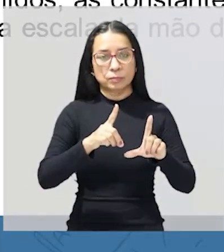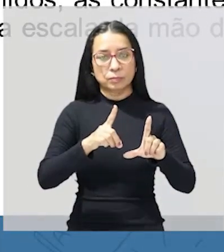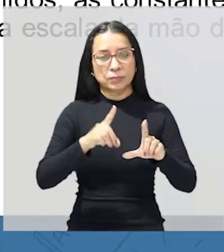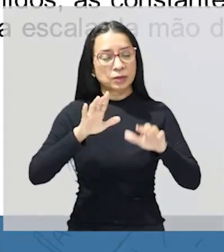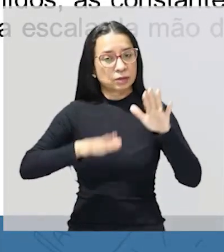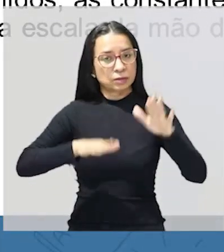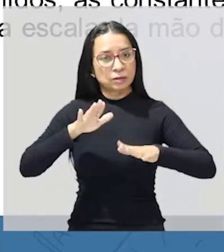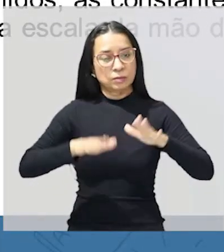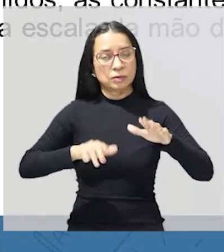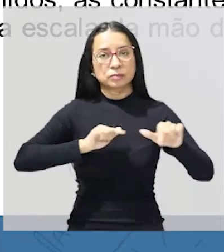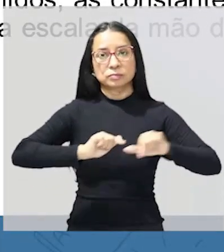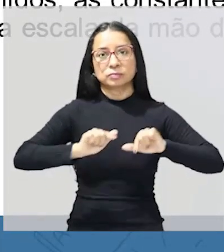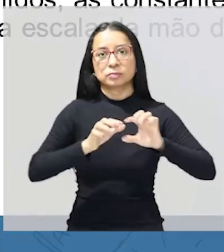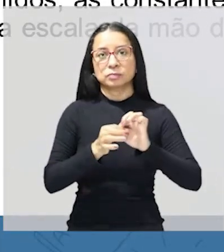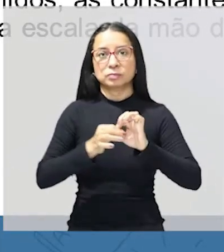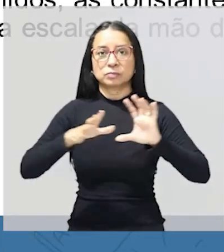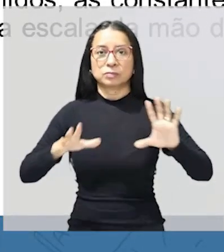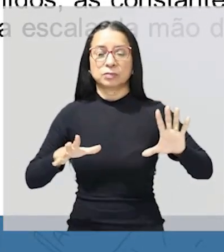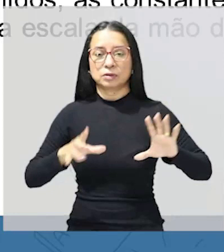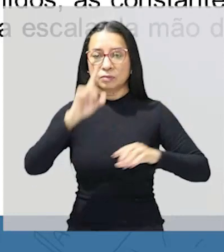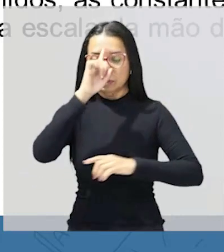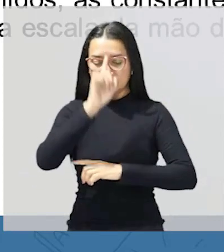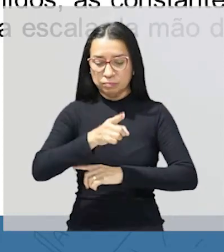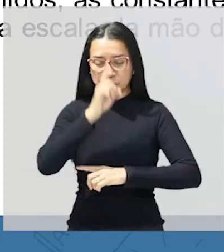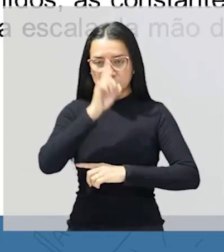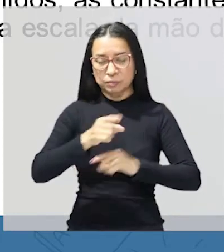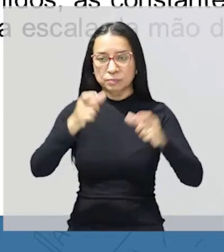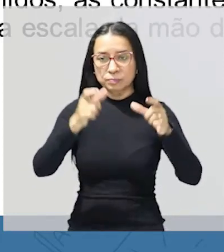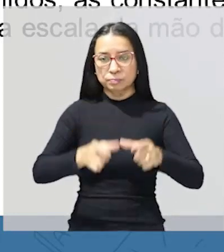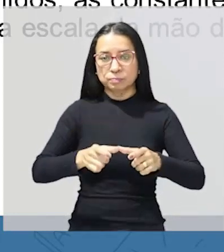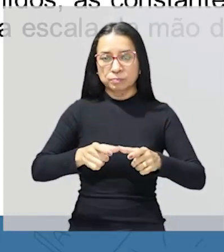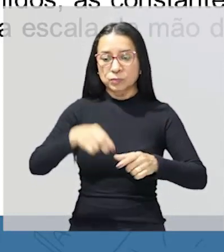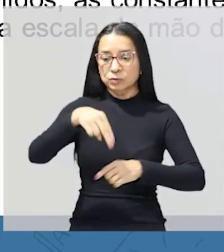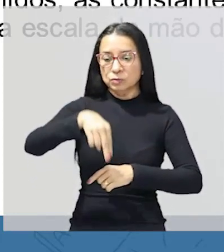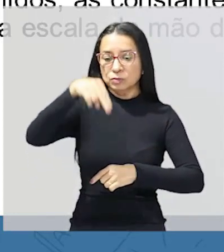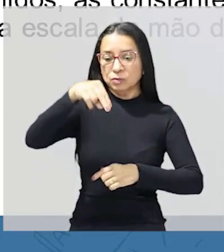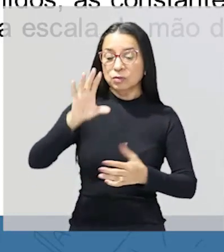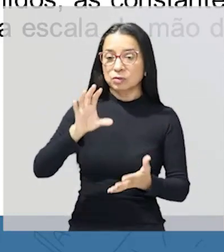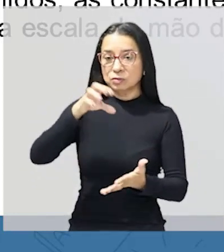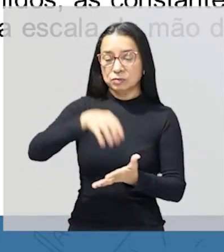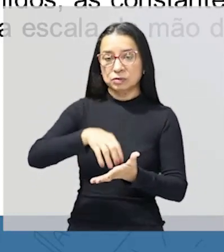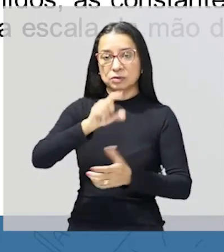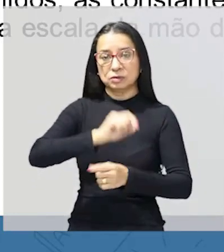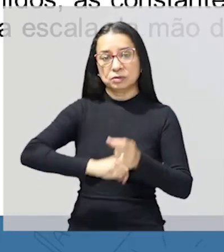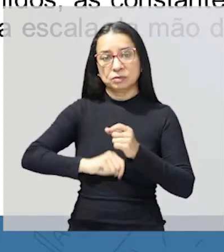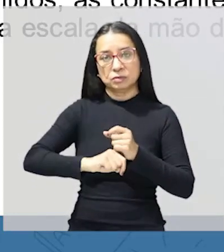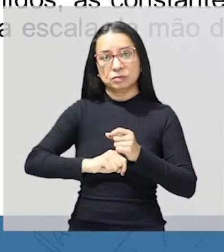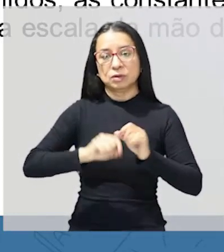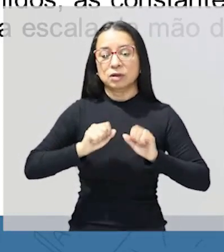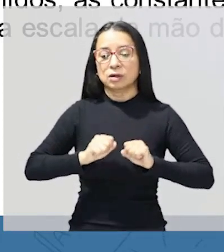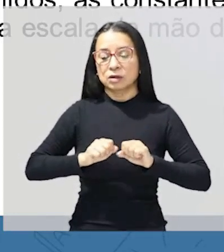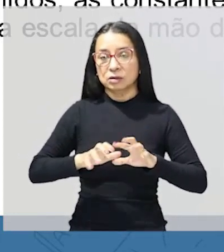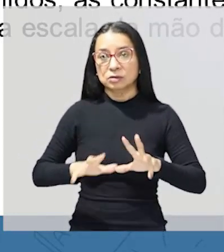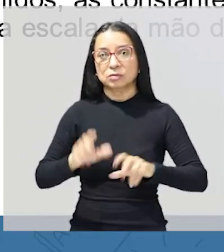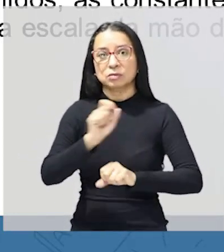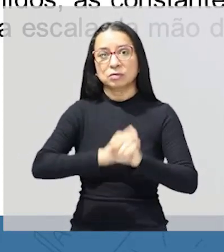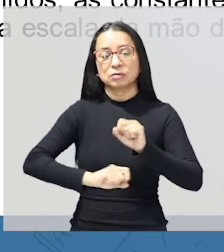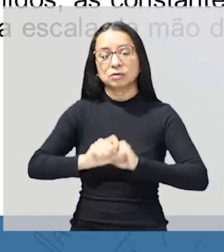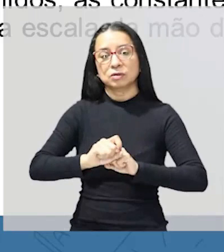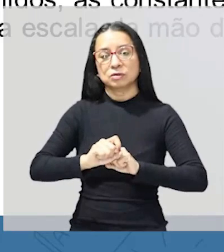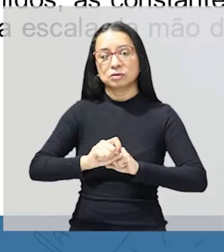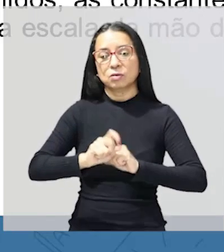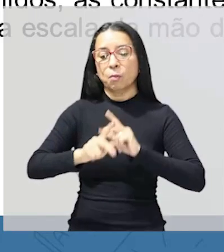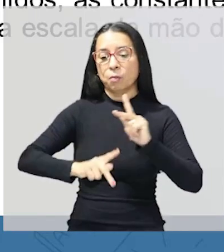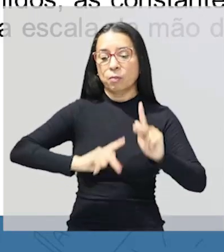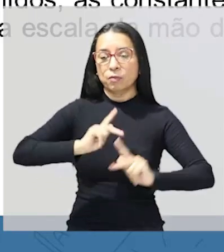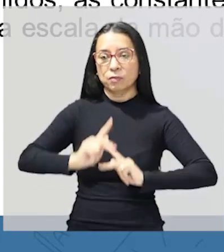O trabalho livre vai predominar aonde? No norte e no centro. Nas colônias da Nova Inglaterra, nas colônias de